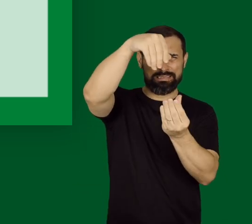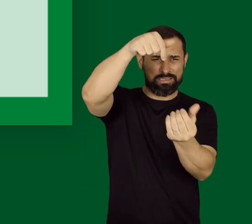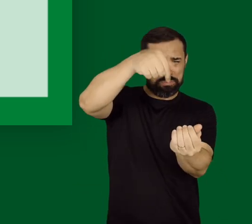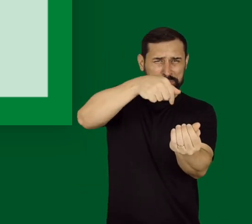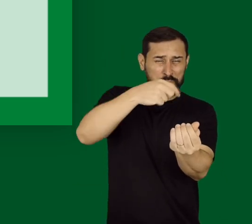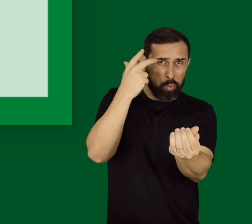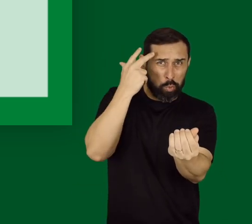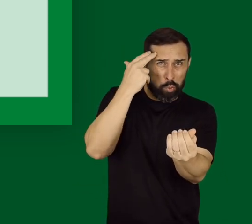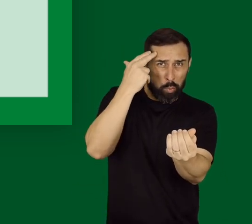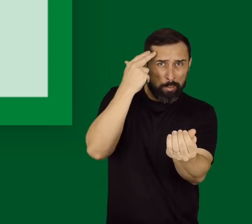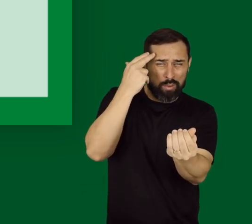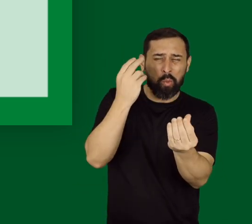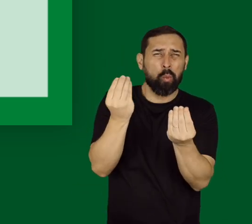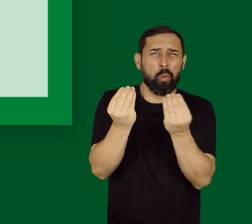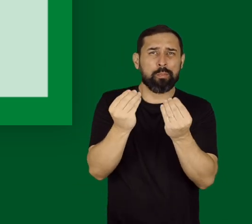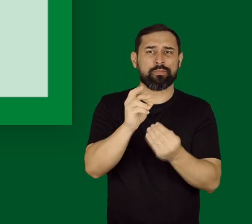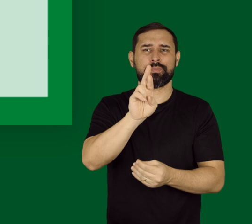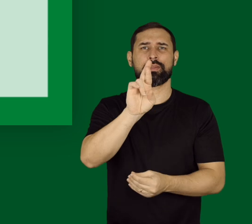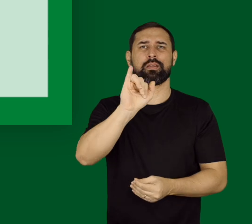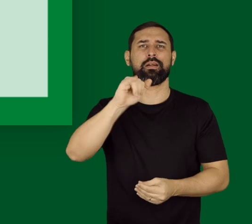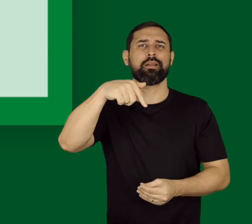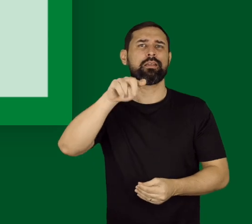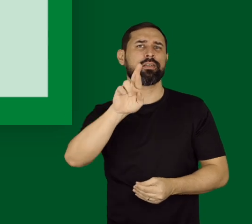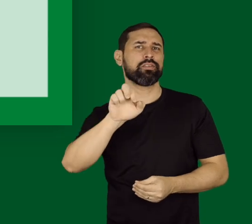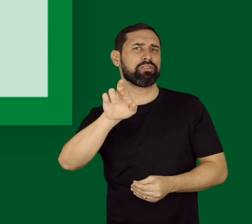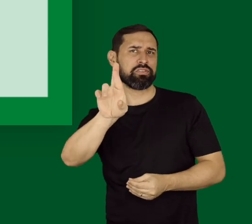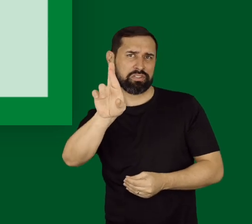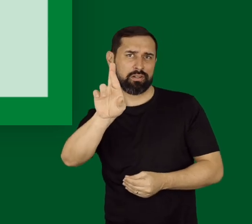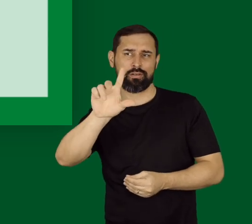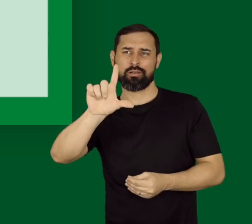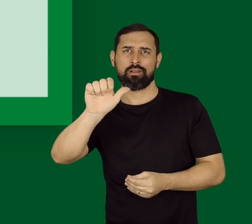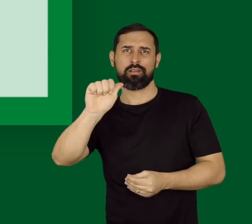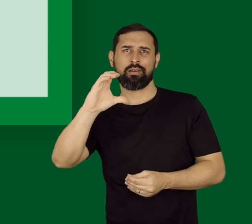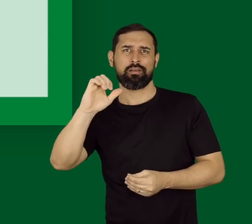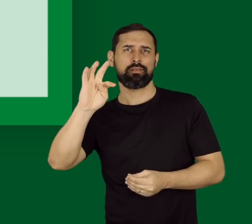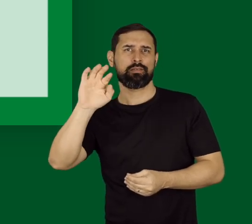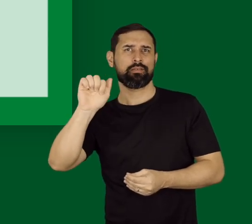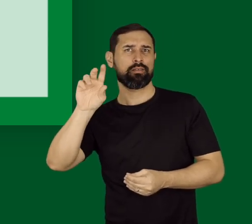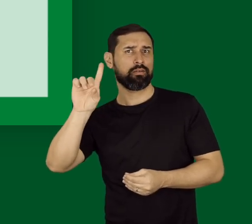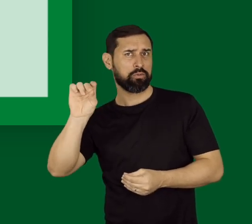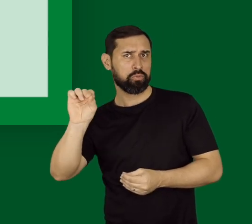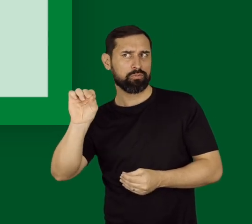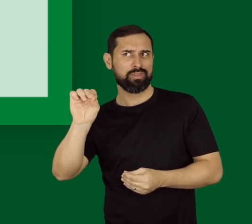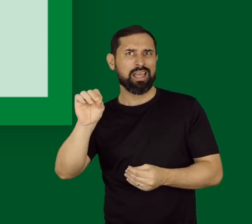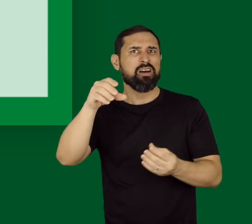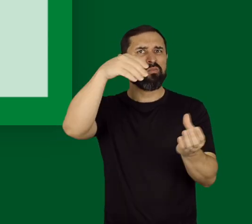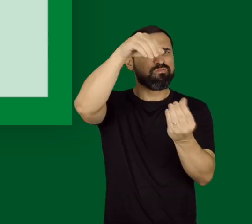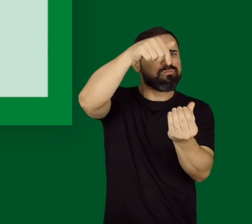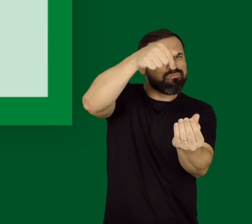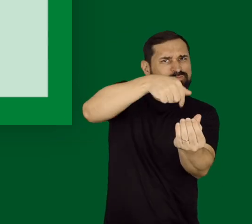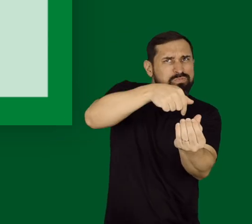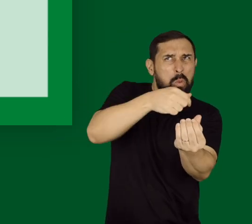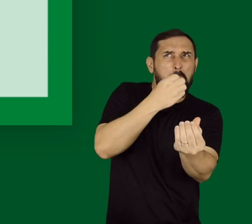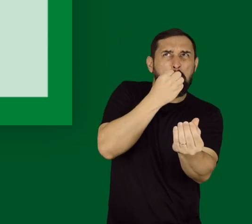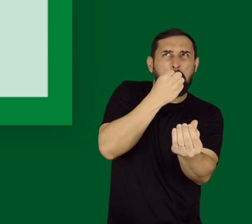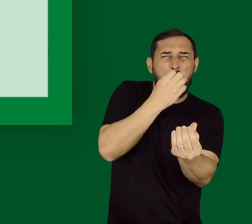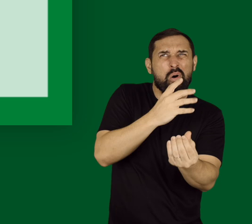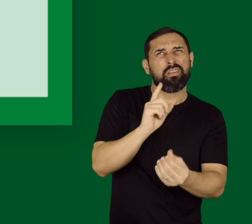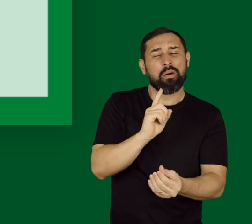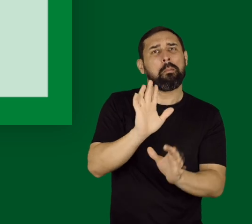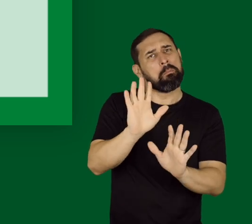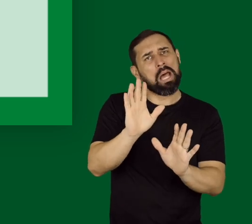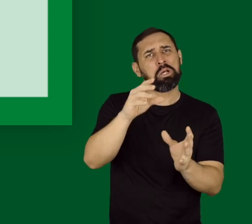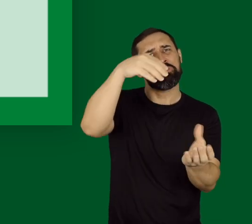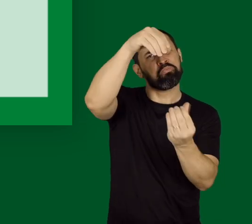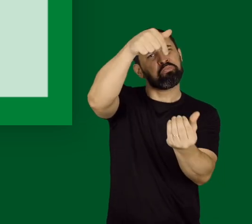Todo mundo pergunta assim, o que fazer, Ringer ou soro fisiológico? A gente prefere o Ringer lactato, nenhum dos dois são bons